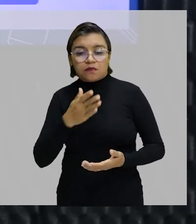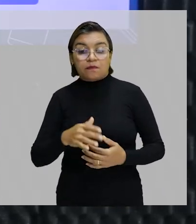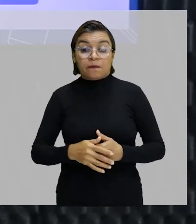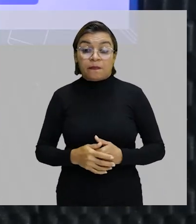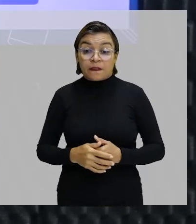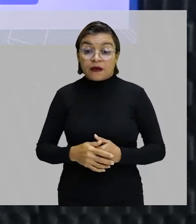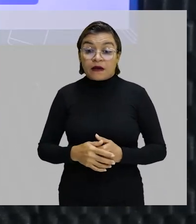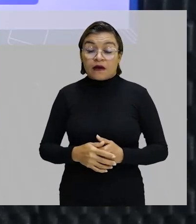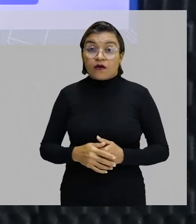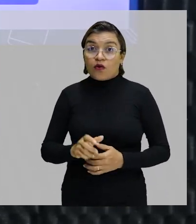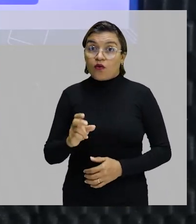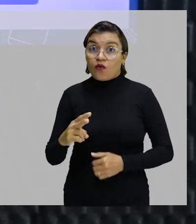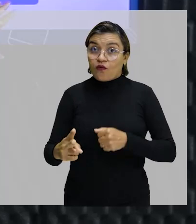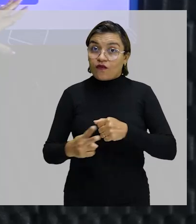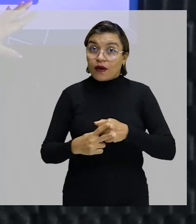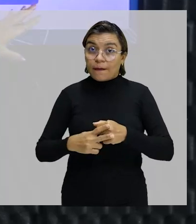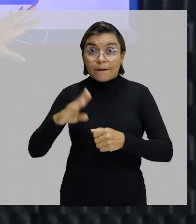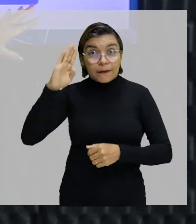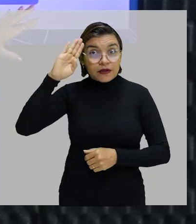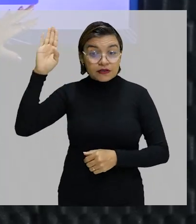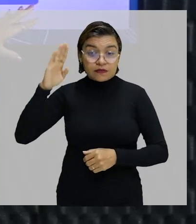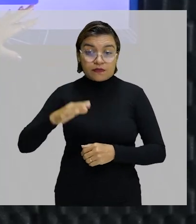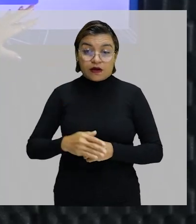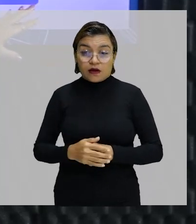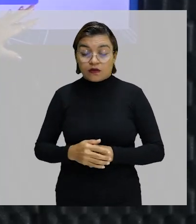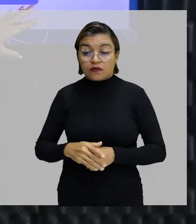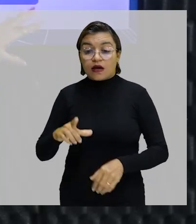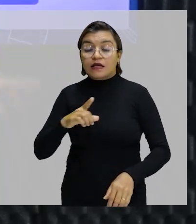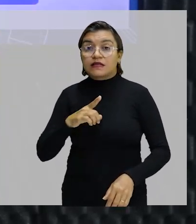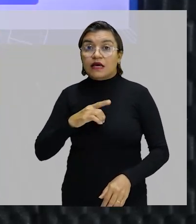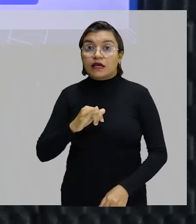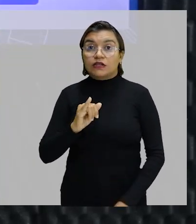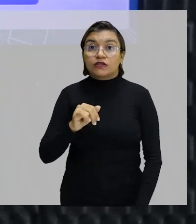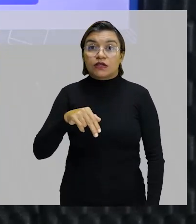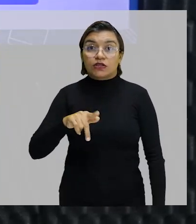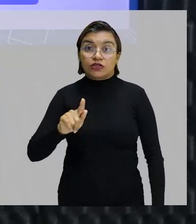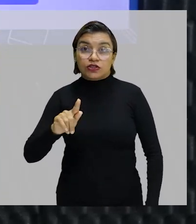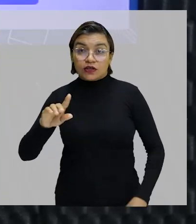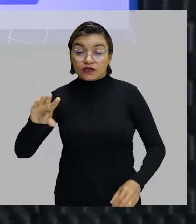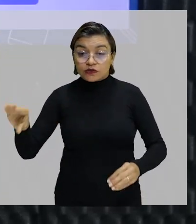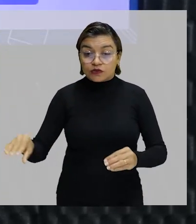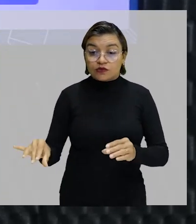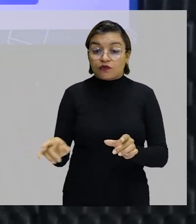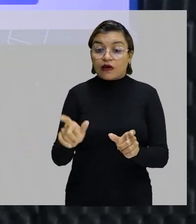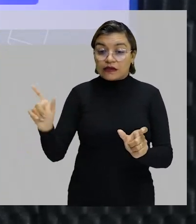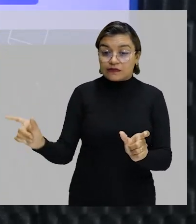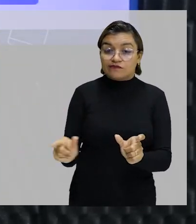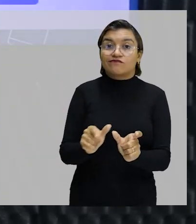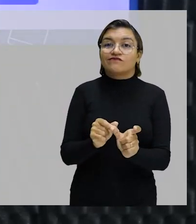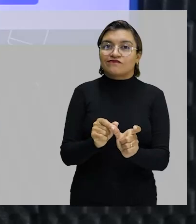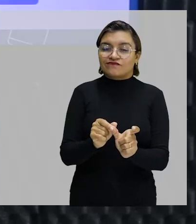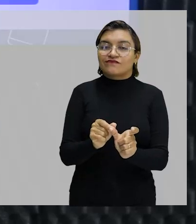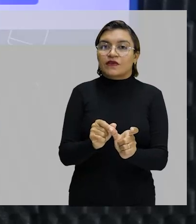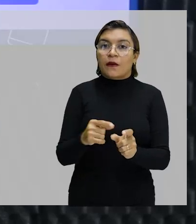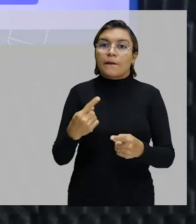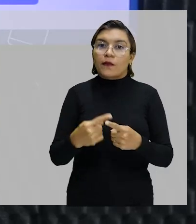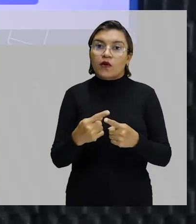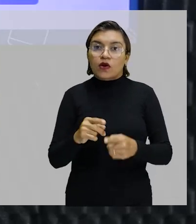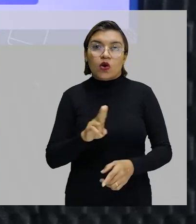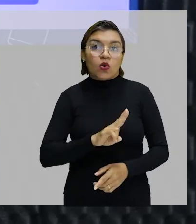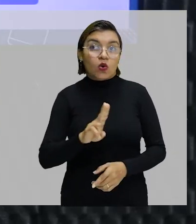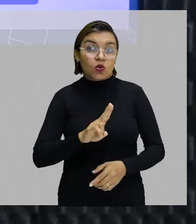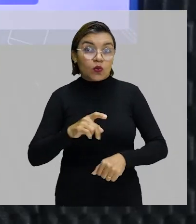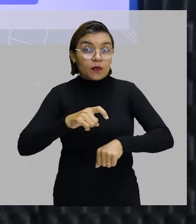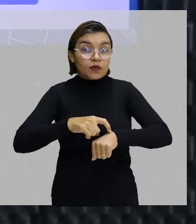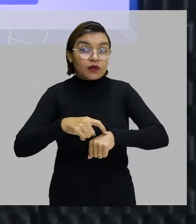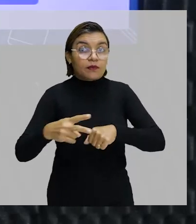o verbo principal com o ing no final. Por que que tem esse ing? Porque o nome do tempo